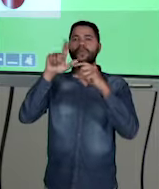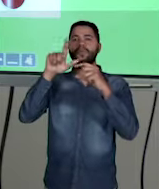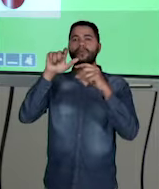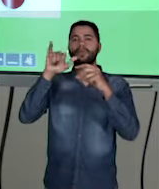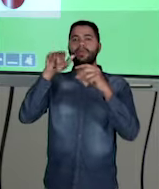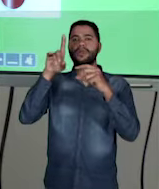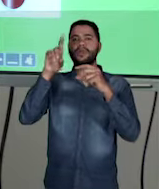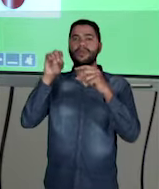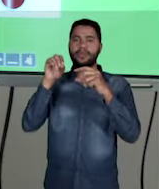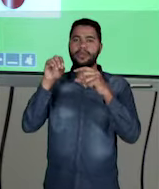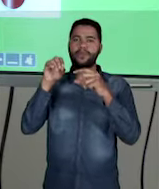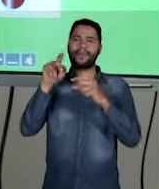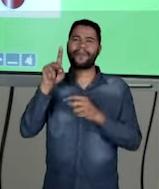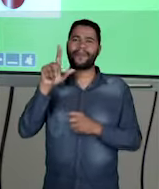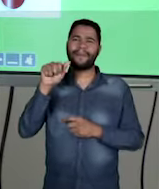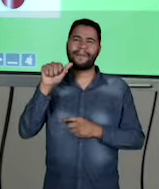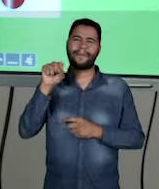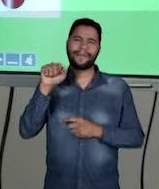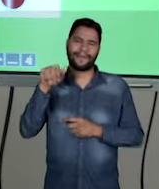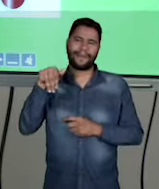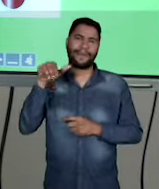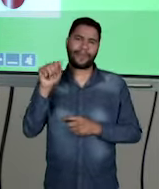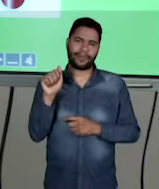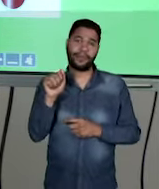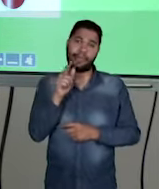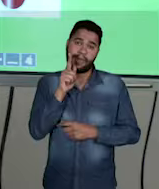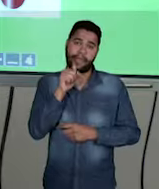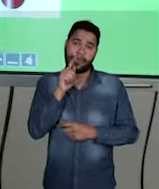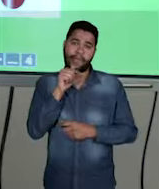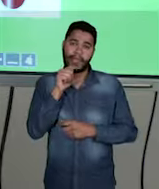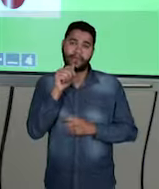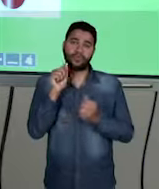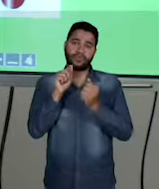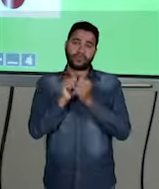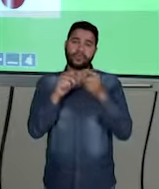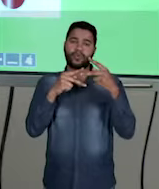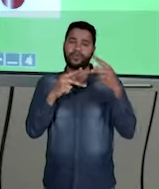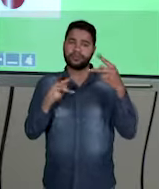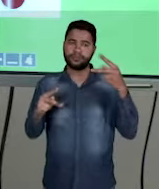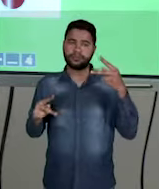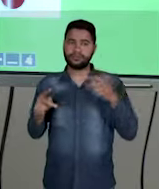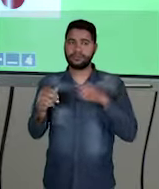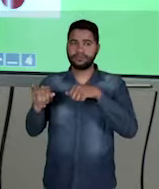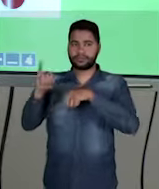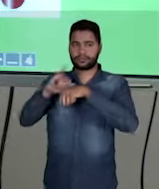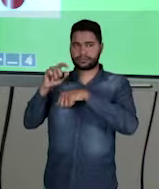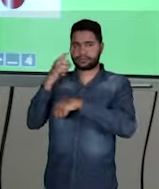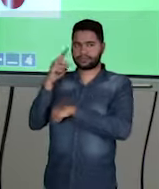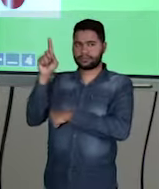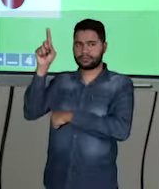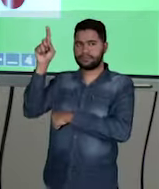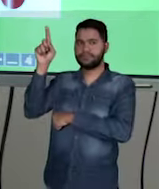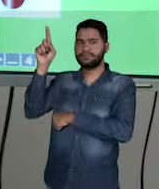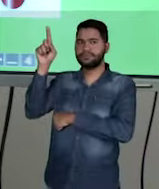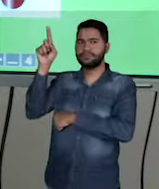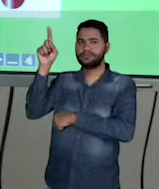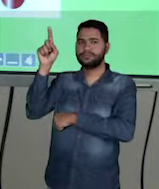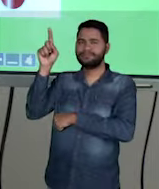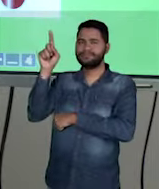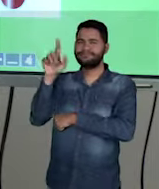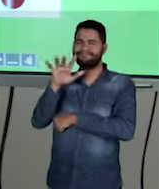que é o que forma o plasma, basicamente água e proteínas, vão ficar aqui na parte de cima, é um líquido